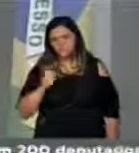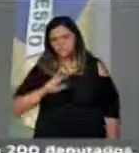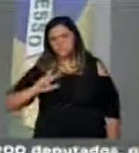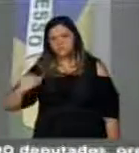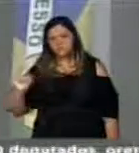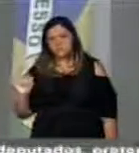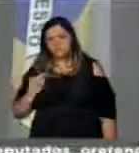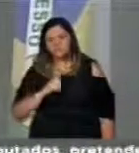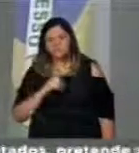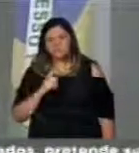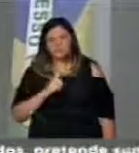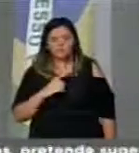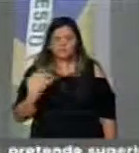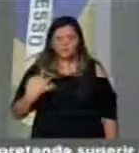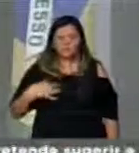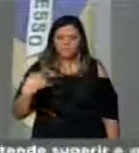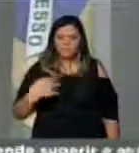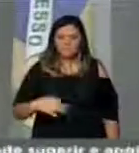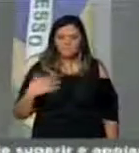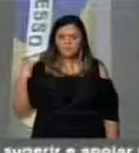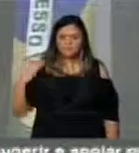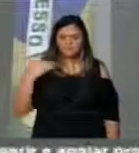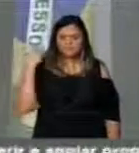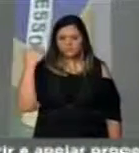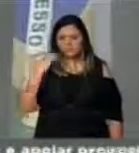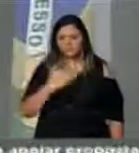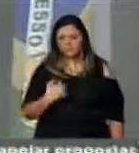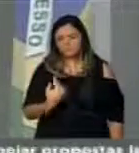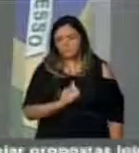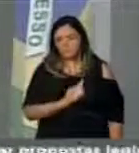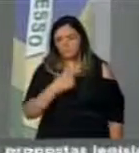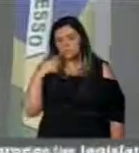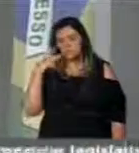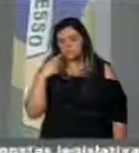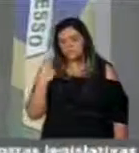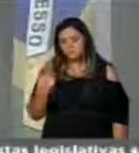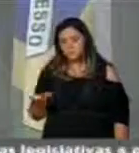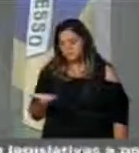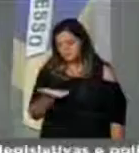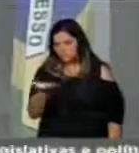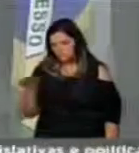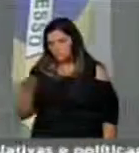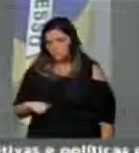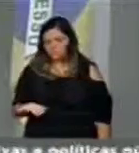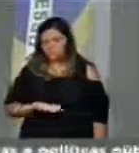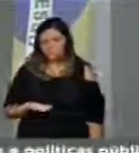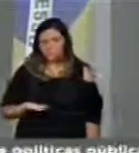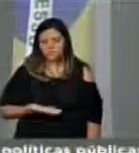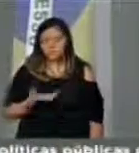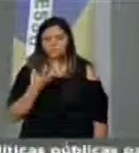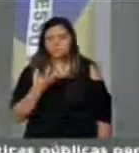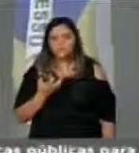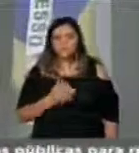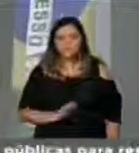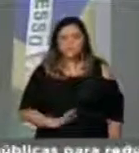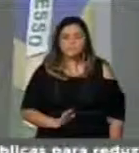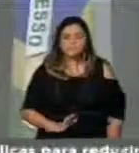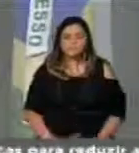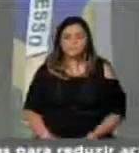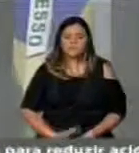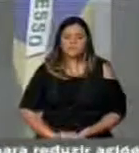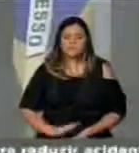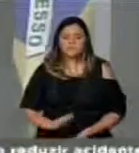saldo do aperfeiçoamento e inclusive do nosso regime político mas quero aqui exaltar o debate que foi feito com relação